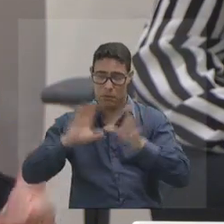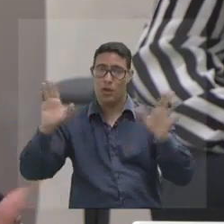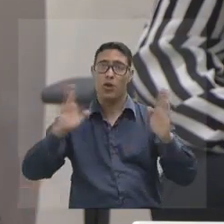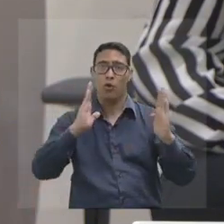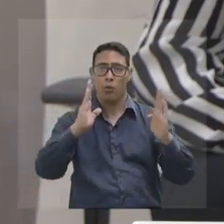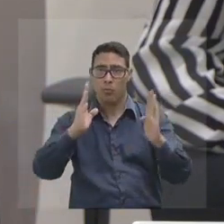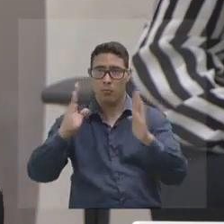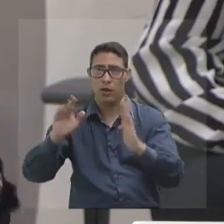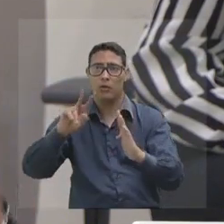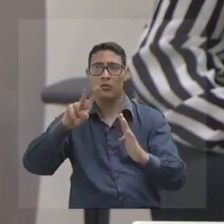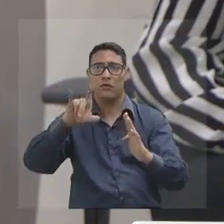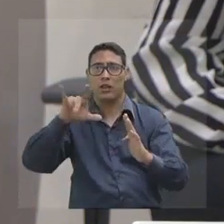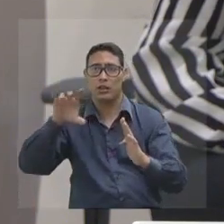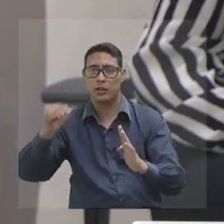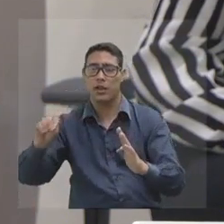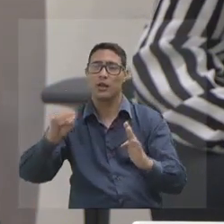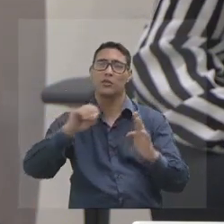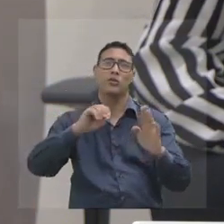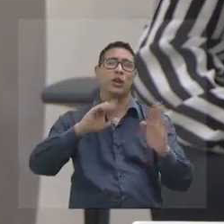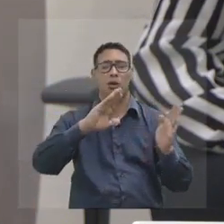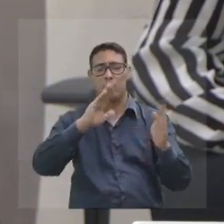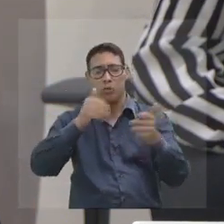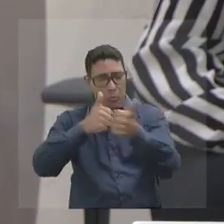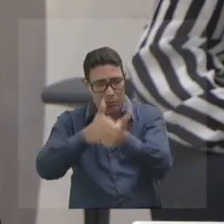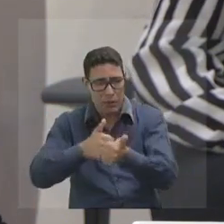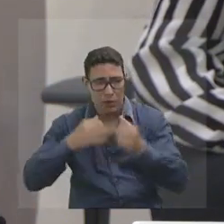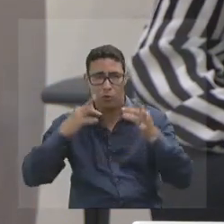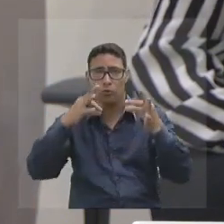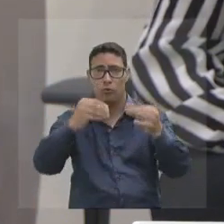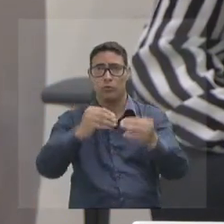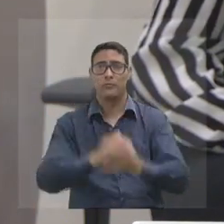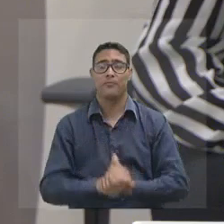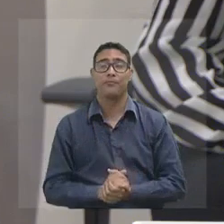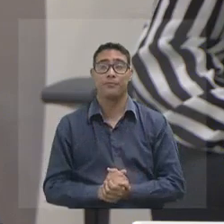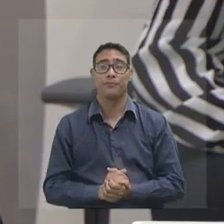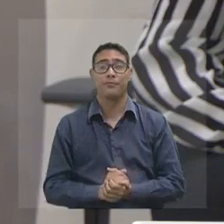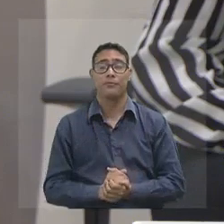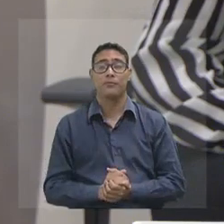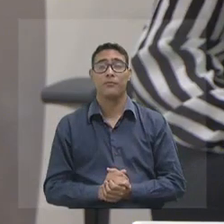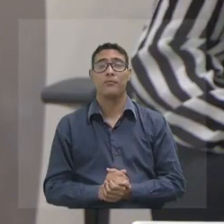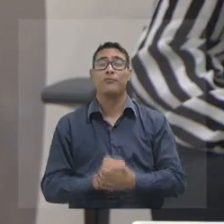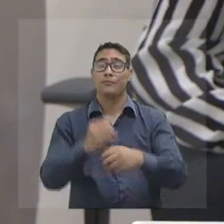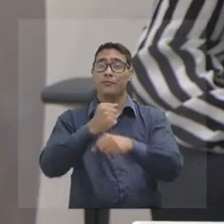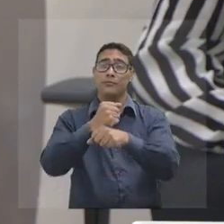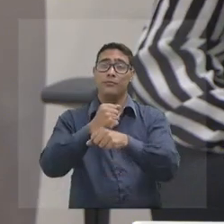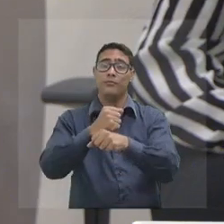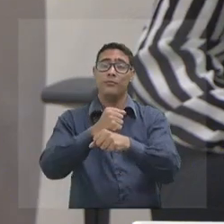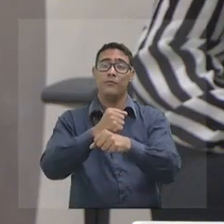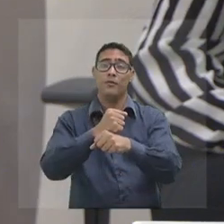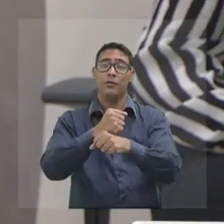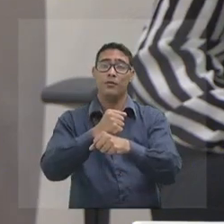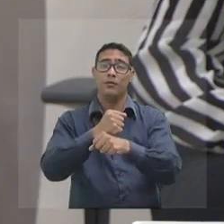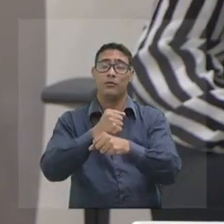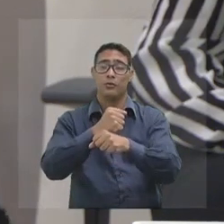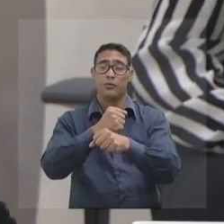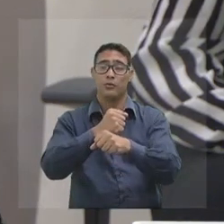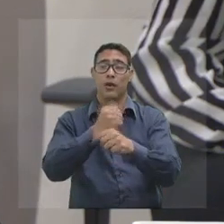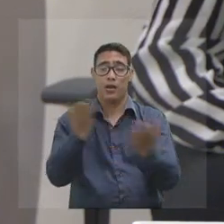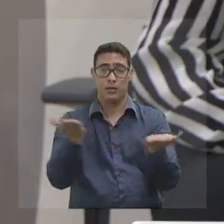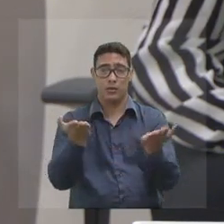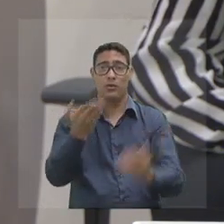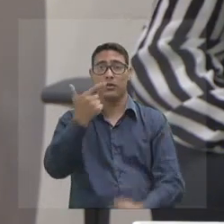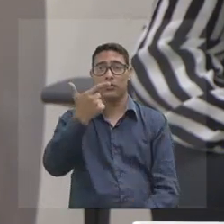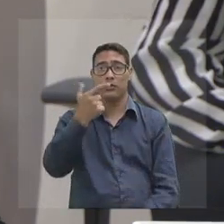número de aditivos acompanhamentos bem então de 2023 especificamente